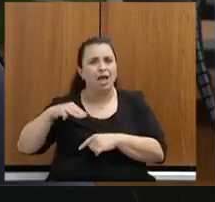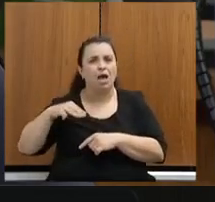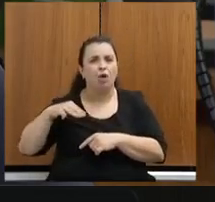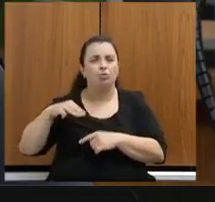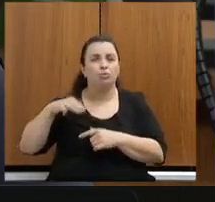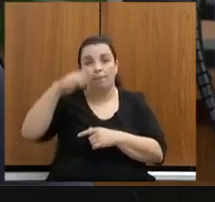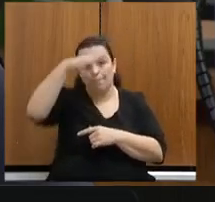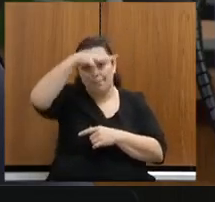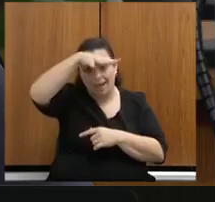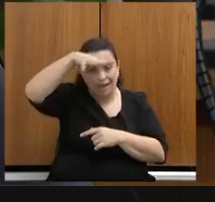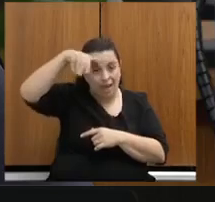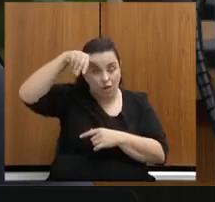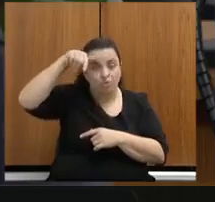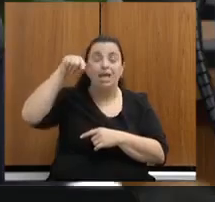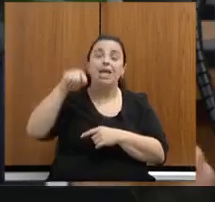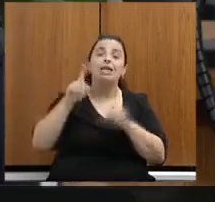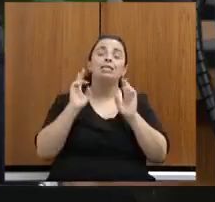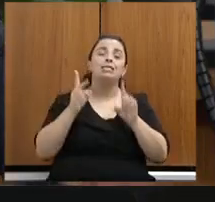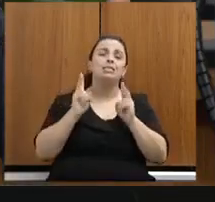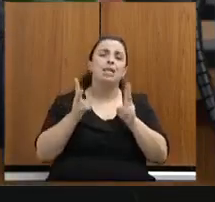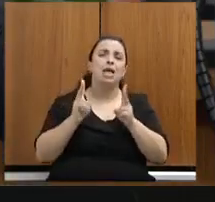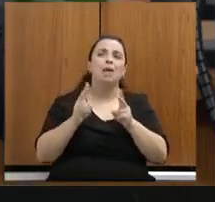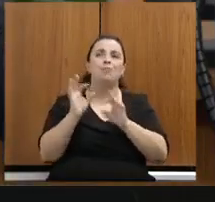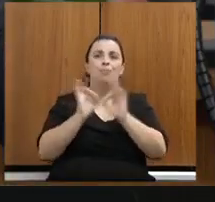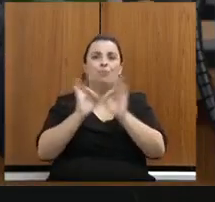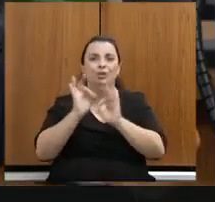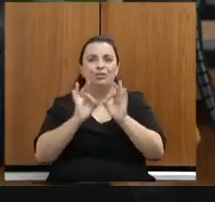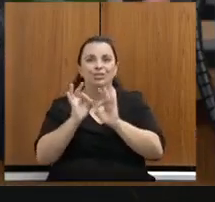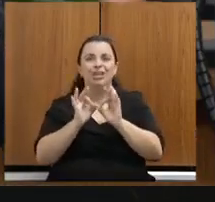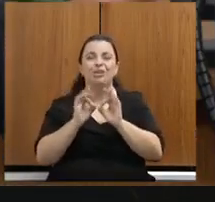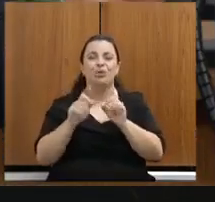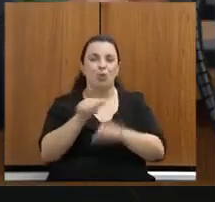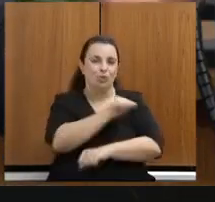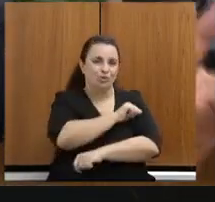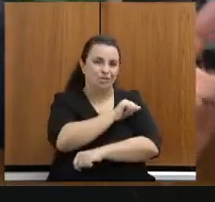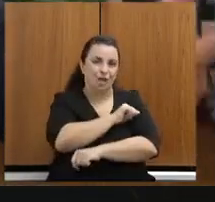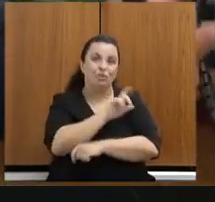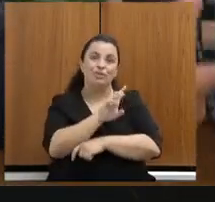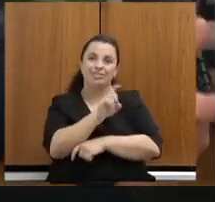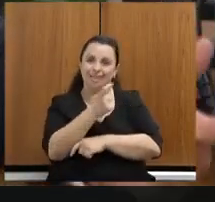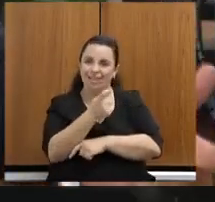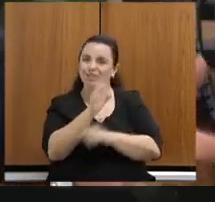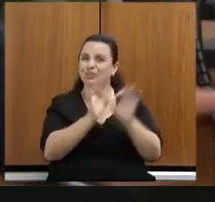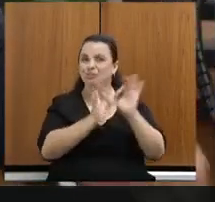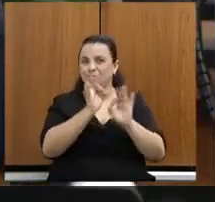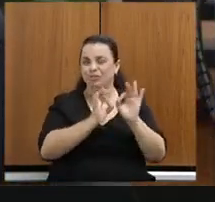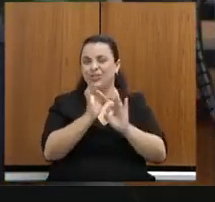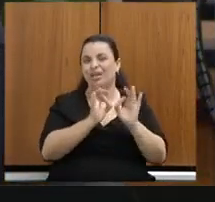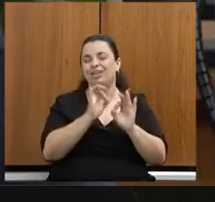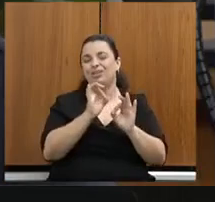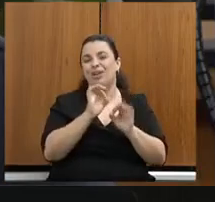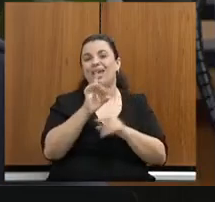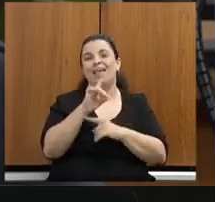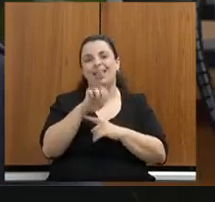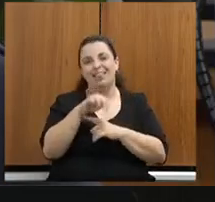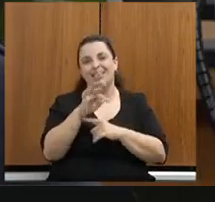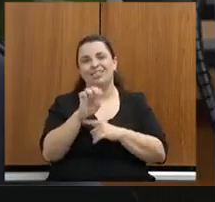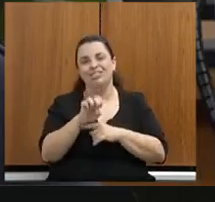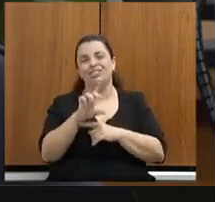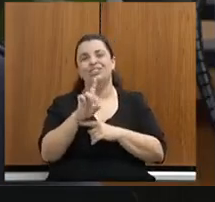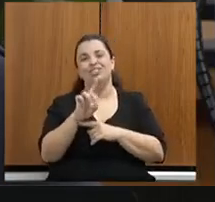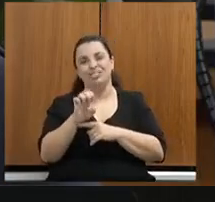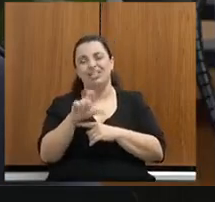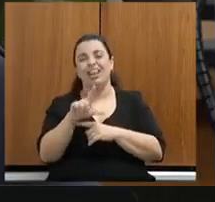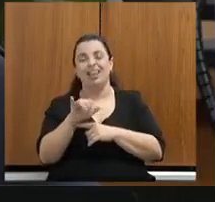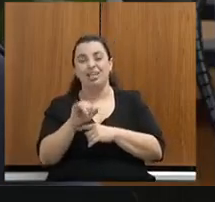projeto em de leite é muito legal porque são policiais militares são policiais civis é impressionante a